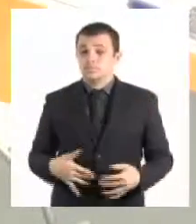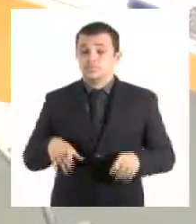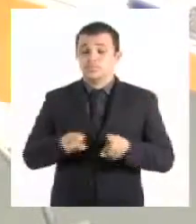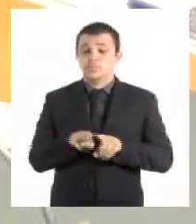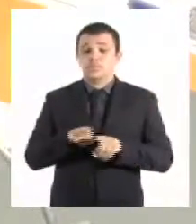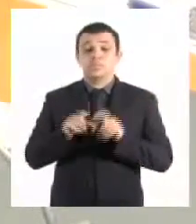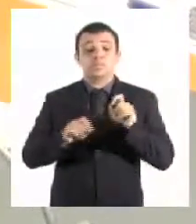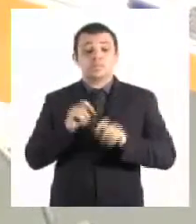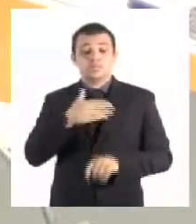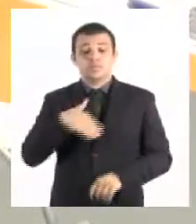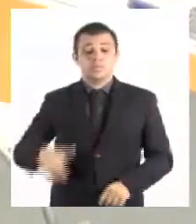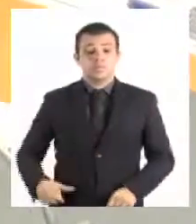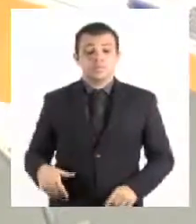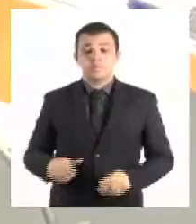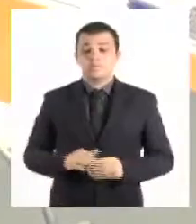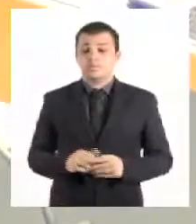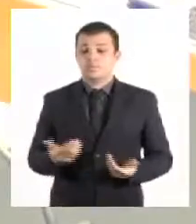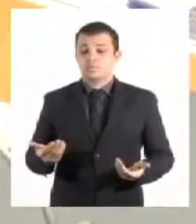governo